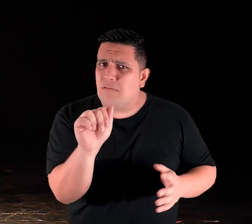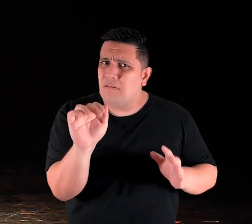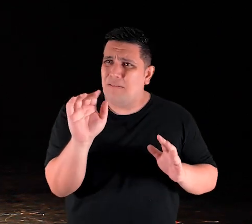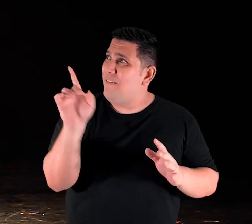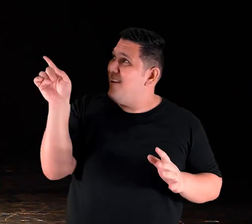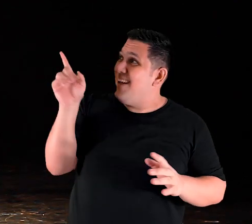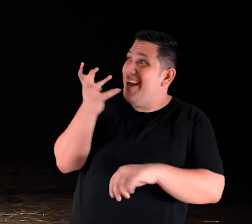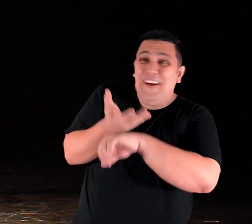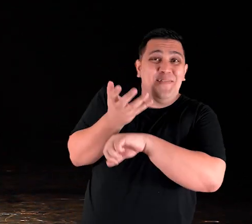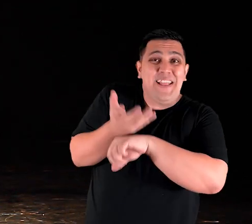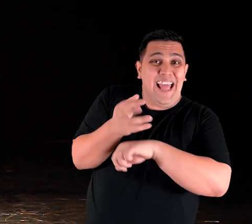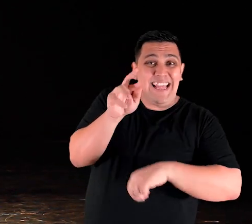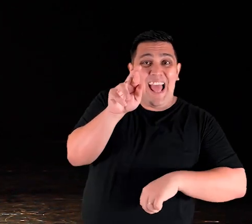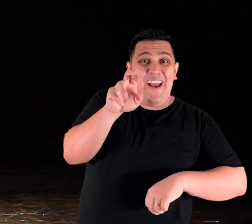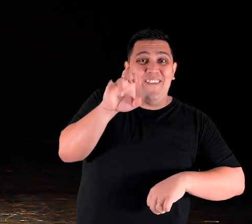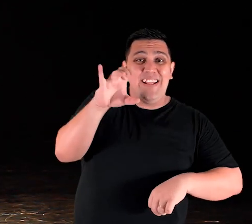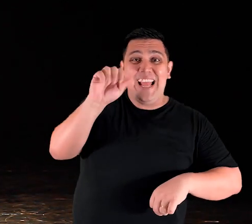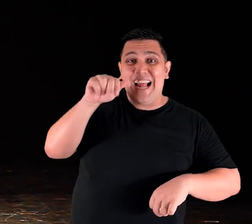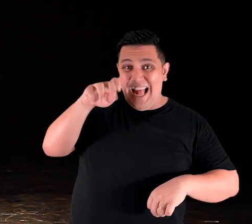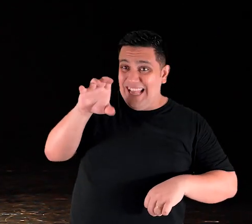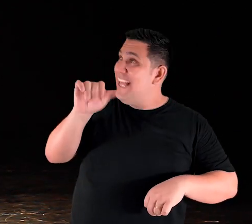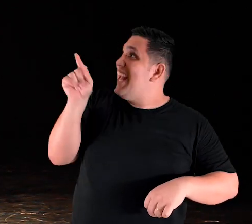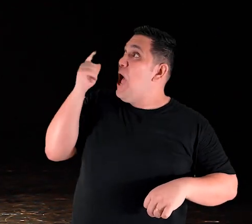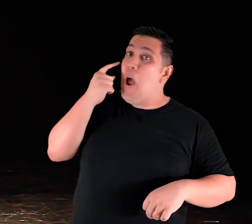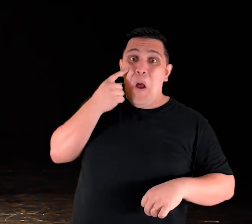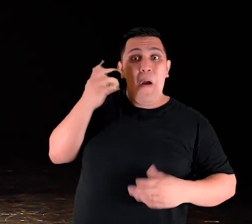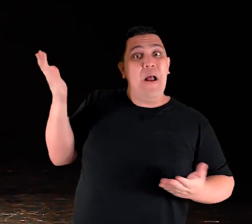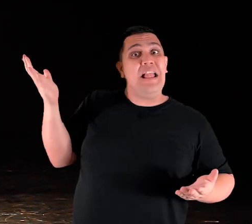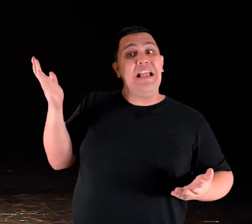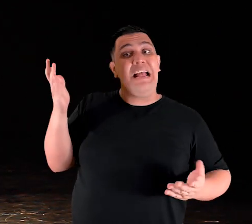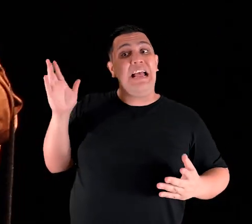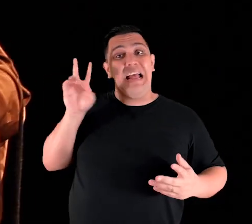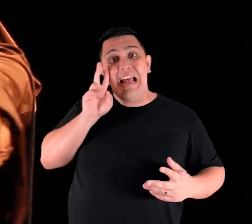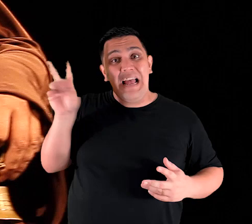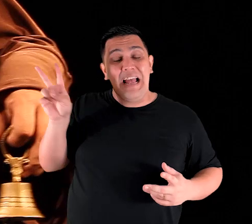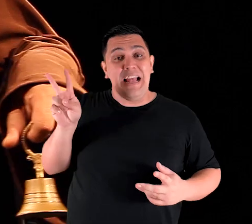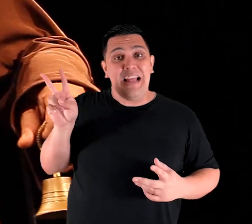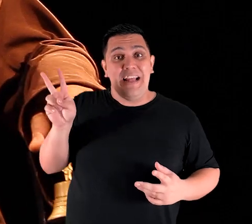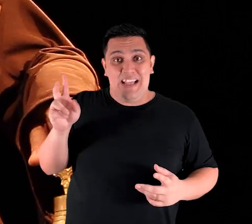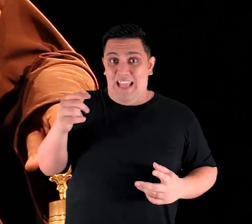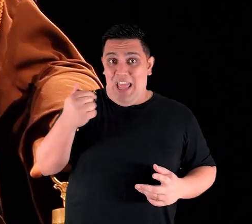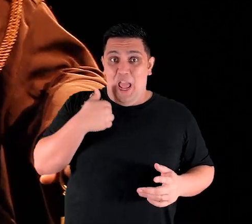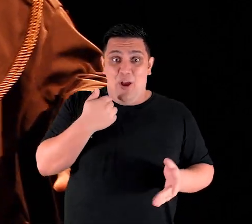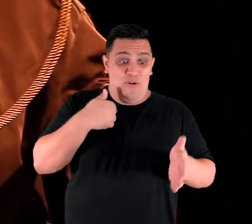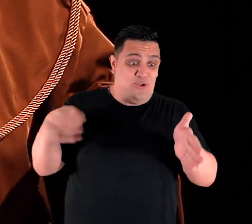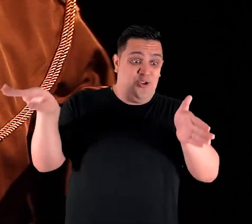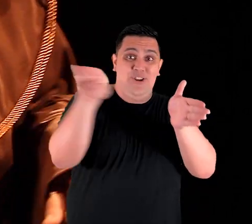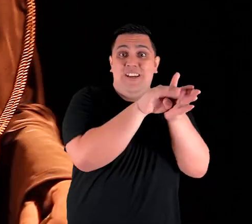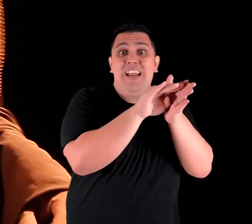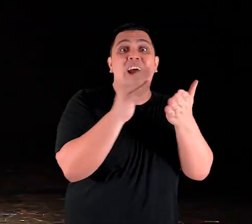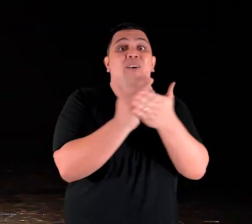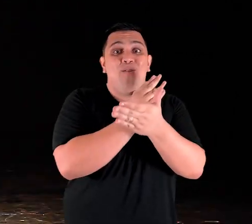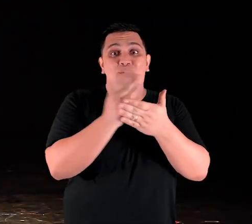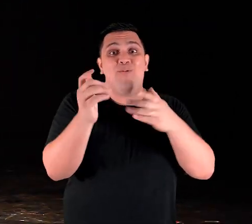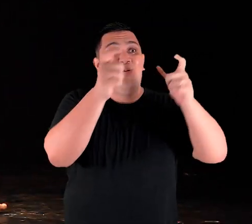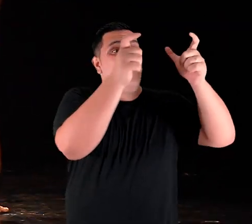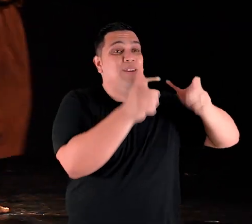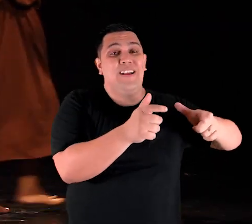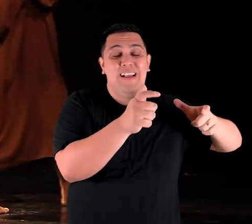Praça Frei Caneca. Olha, ao menos eu cheguei em algum lugar.